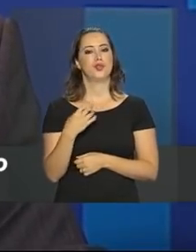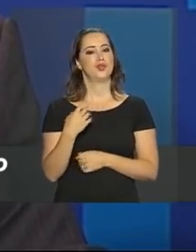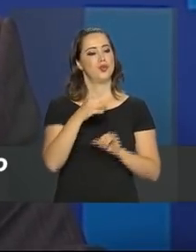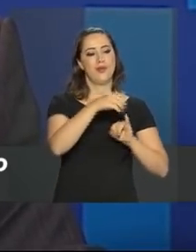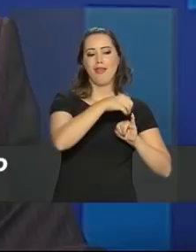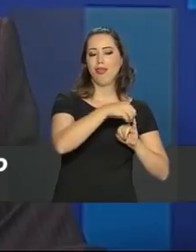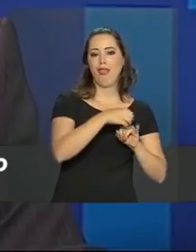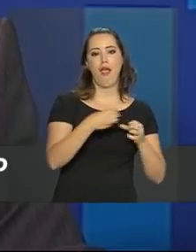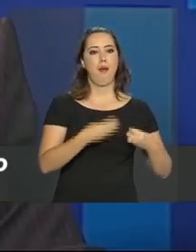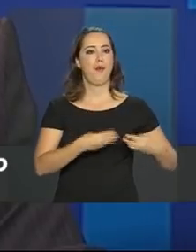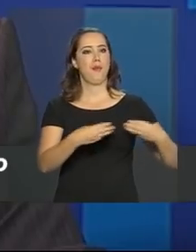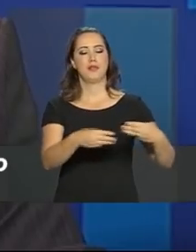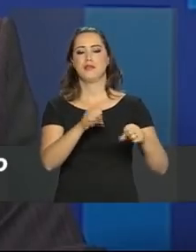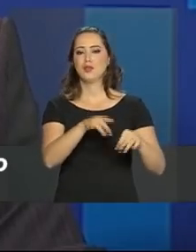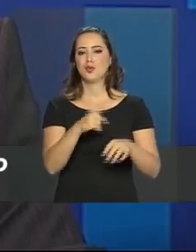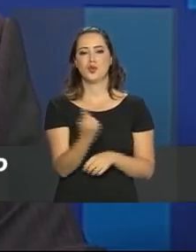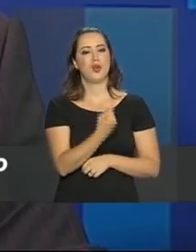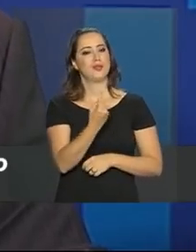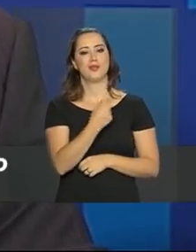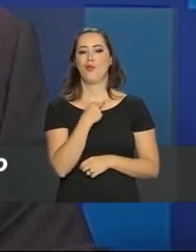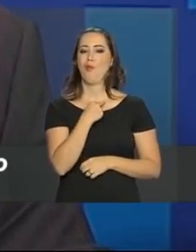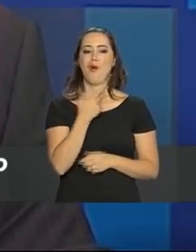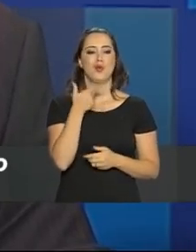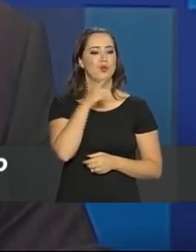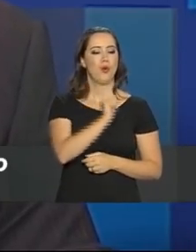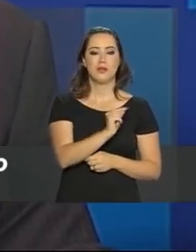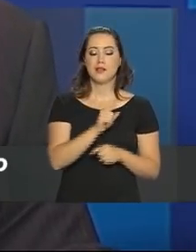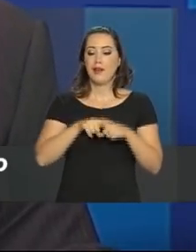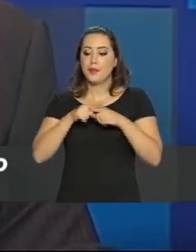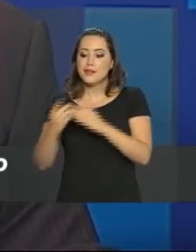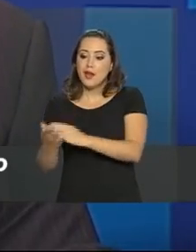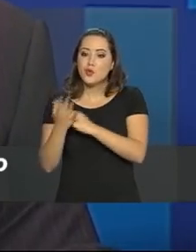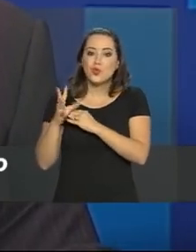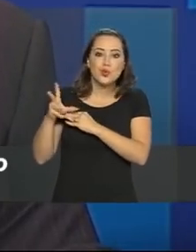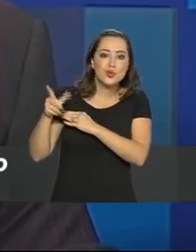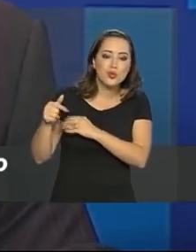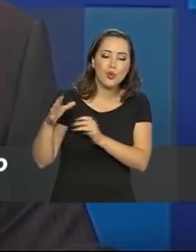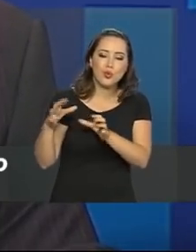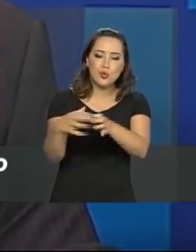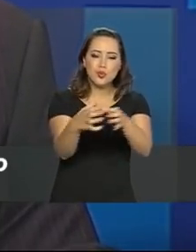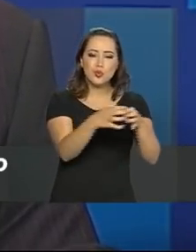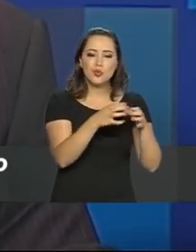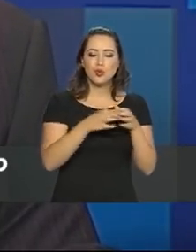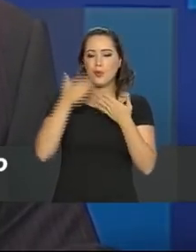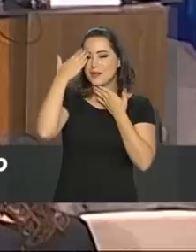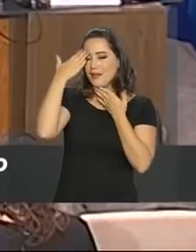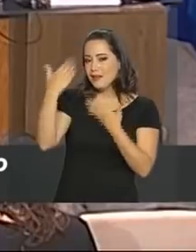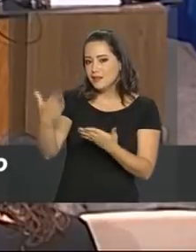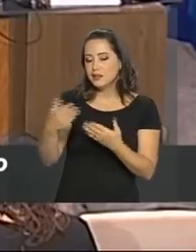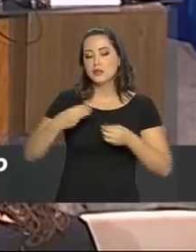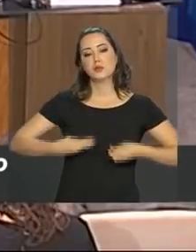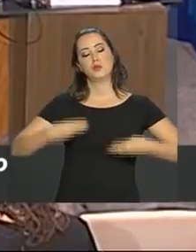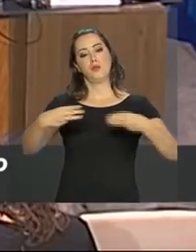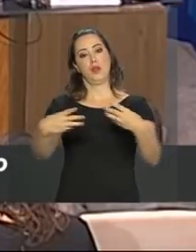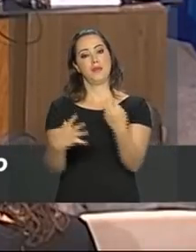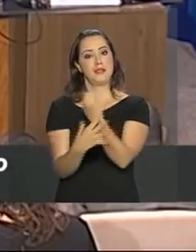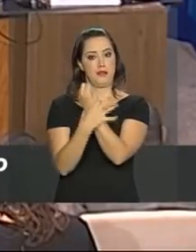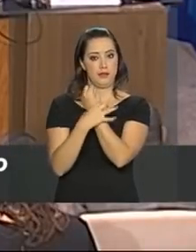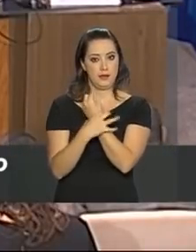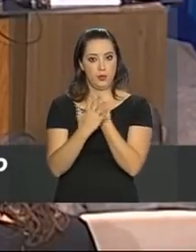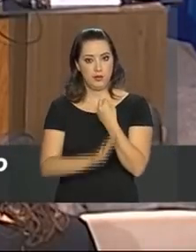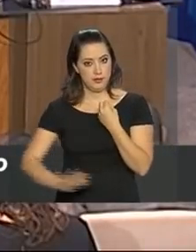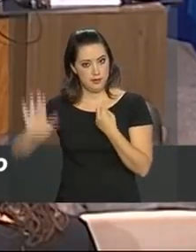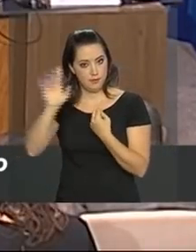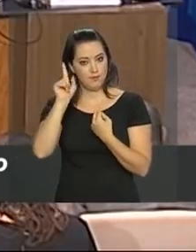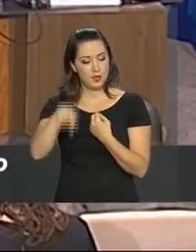inep não teríamos condições de fazer sem o apoio de todos então agradecer aqui o ministério da segurança que tem